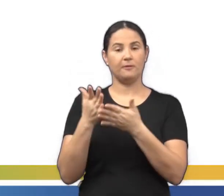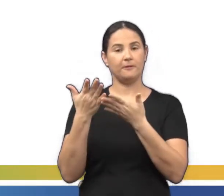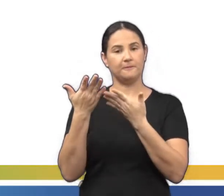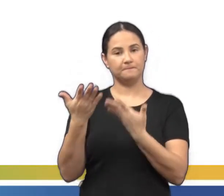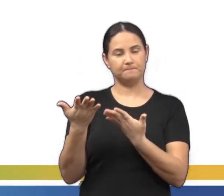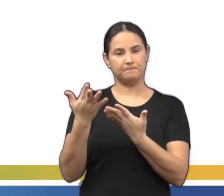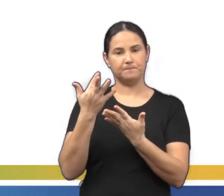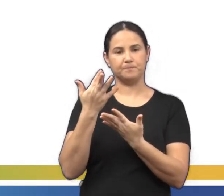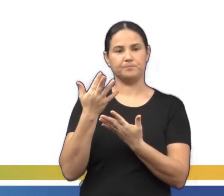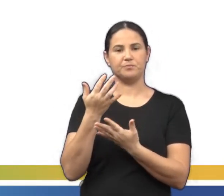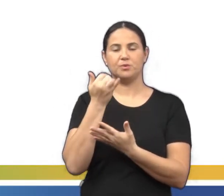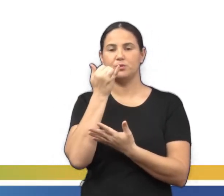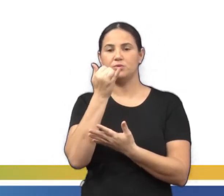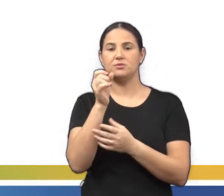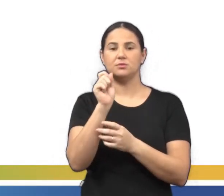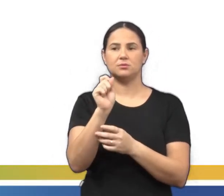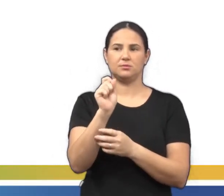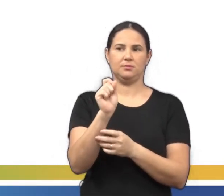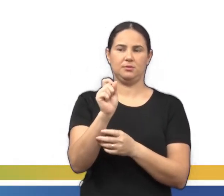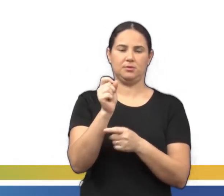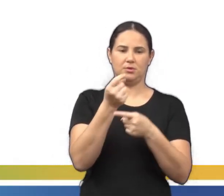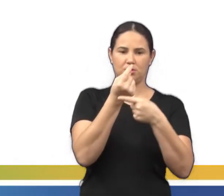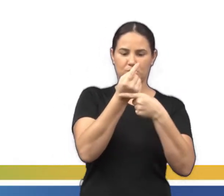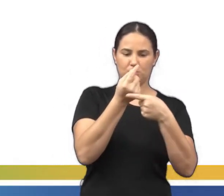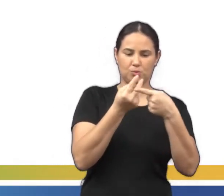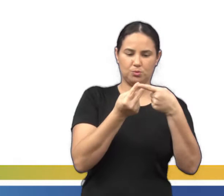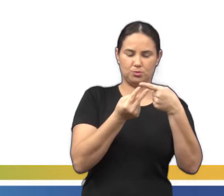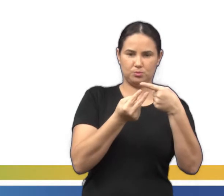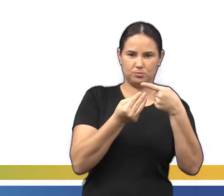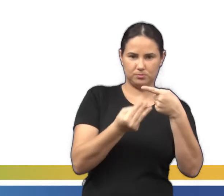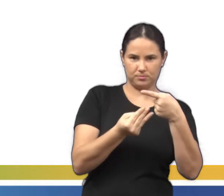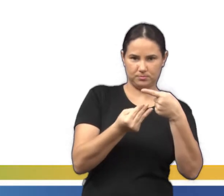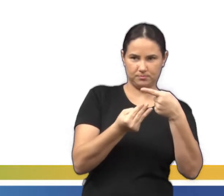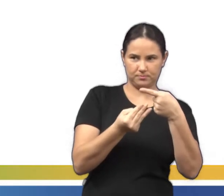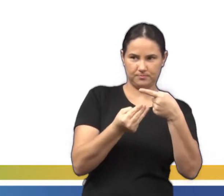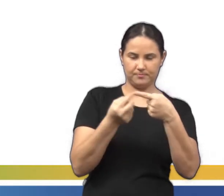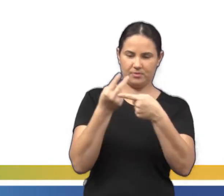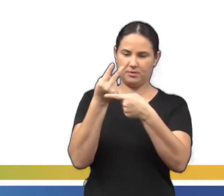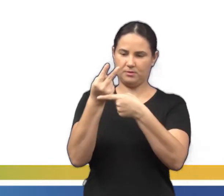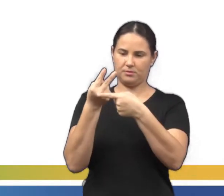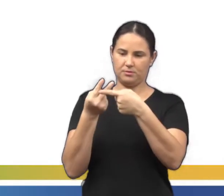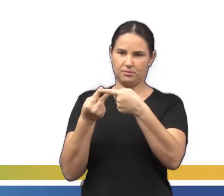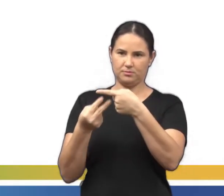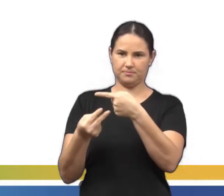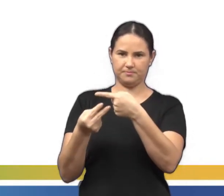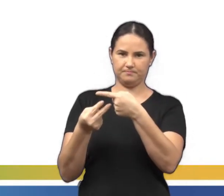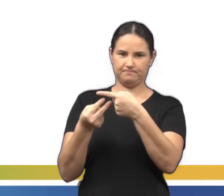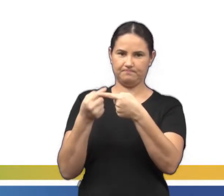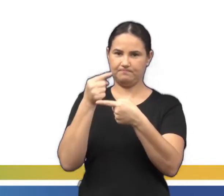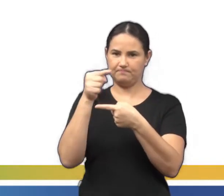dizendo para vocês que 1/3 e 2/6 são a mesma coisa, equivale à mesma